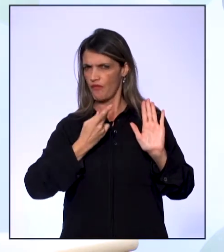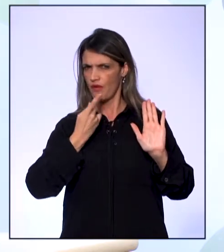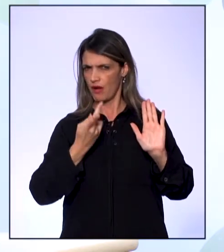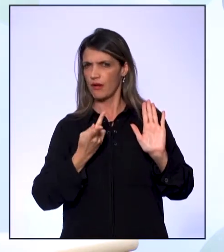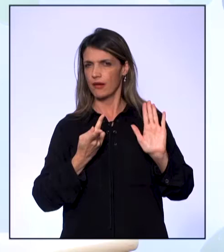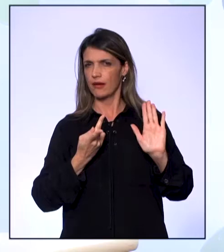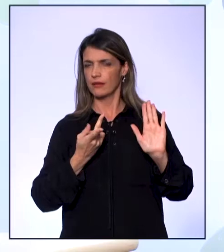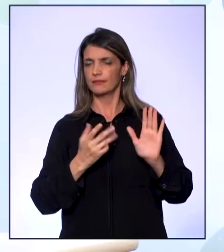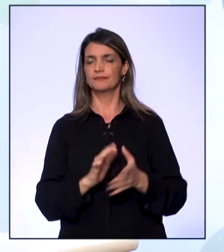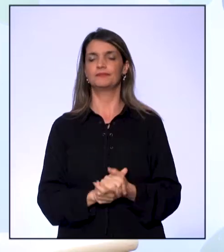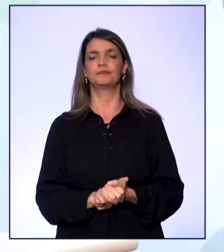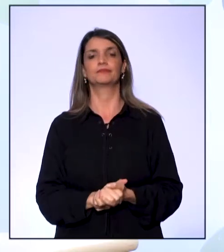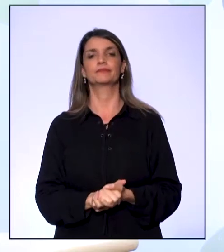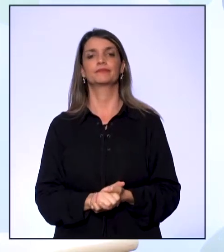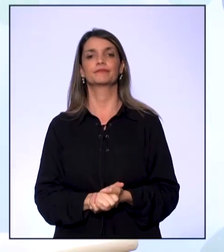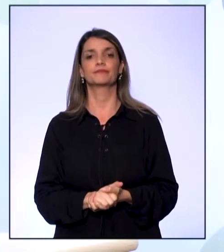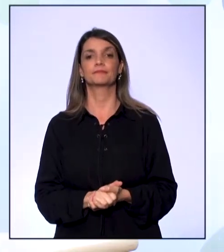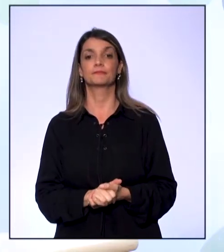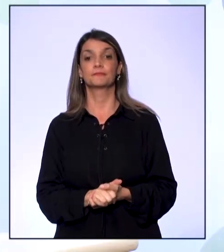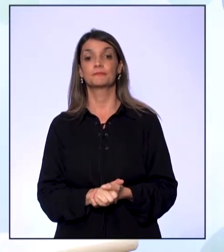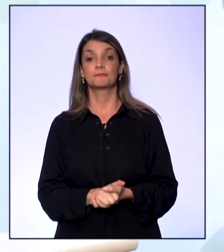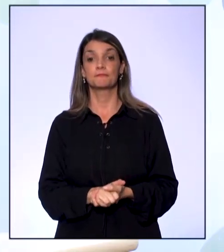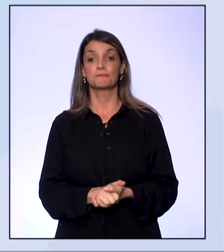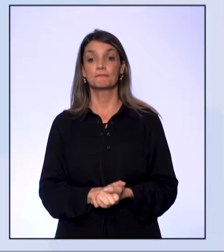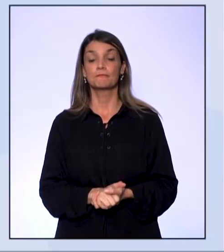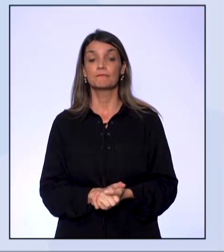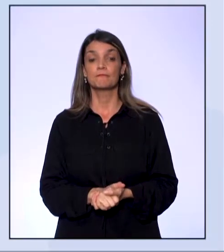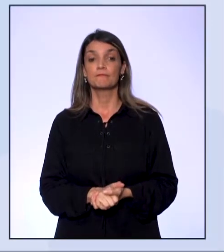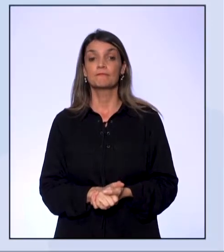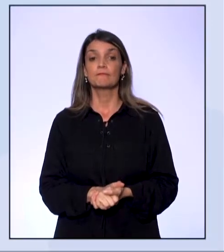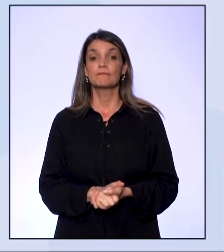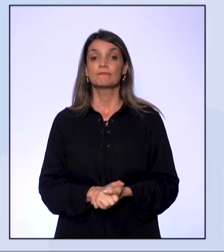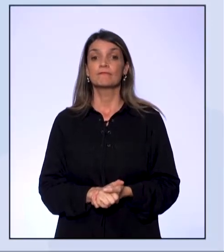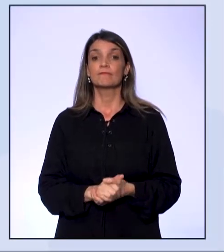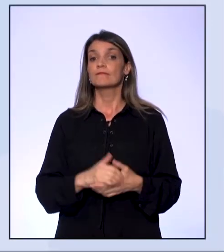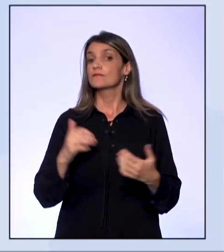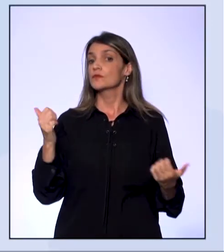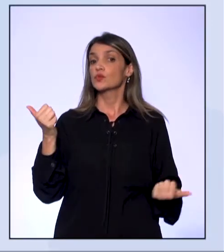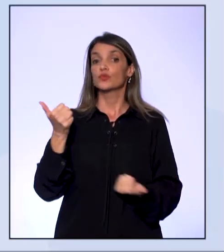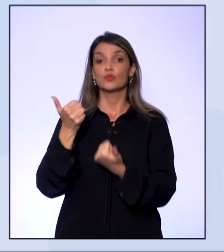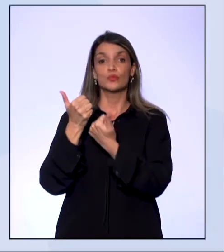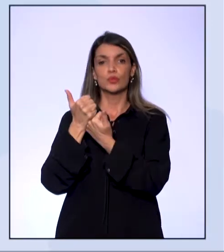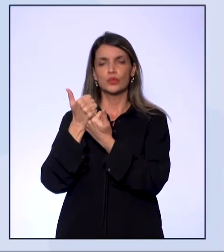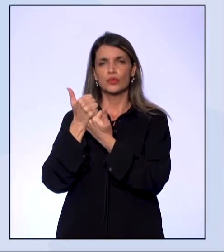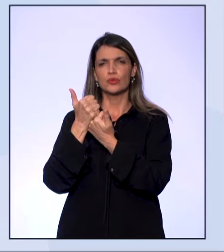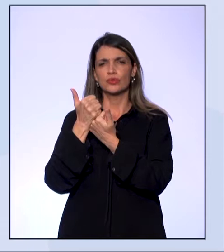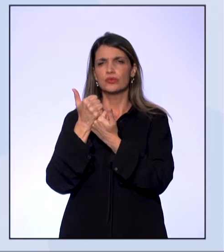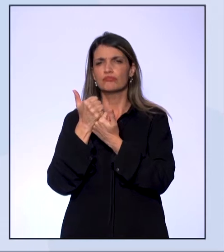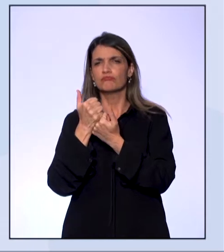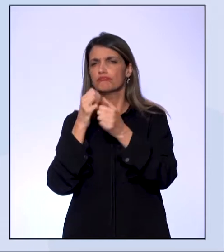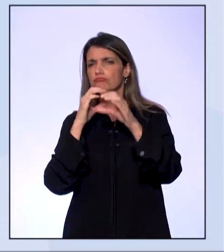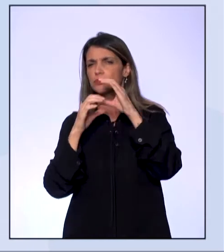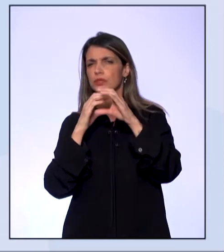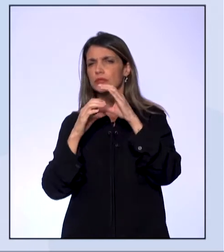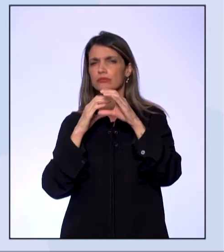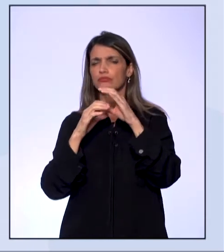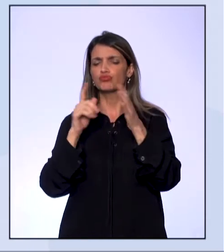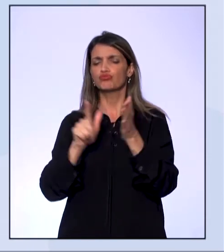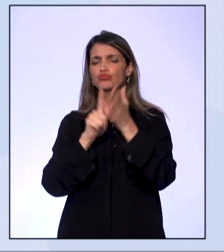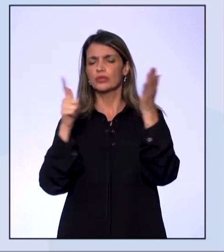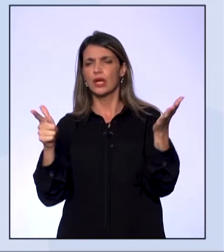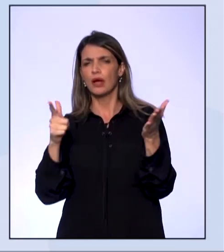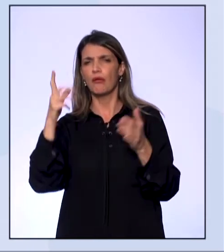emitindo um parecer. Tem como suporte meios de comunicação, o jornal, rádio,